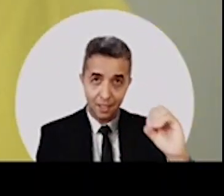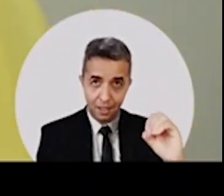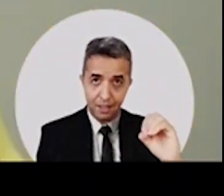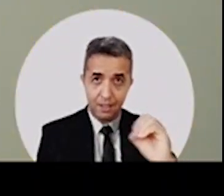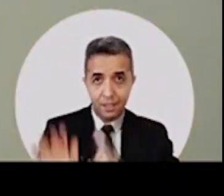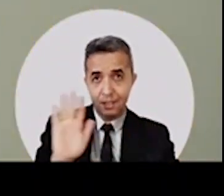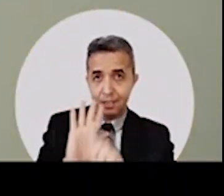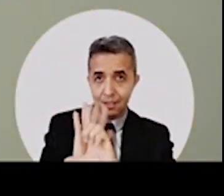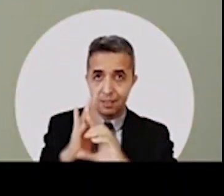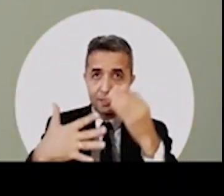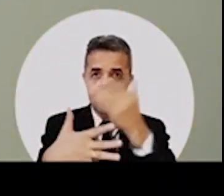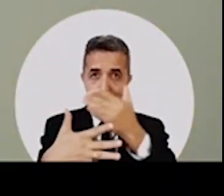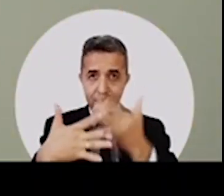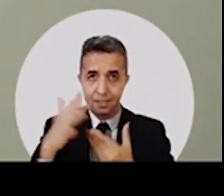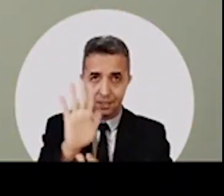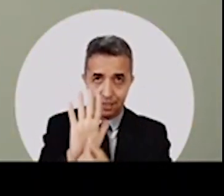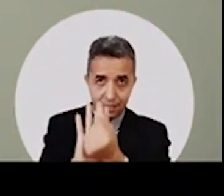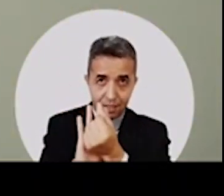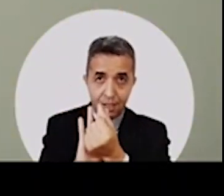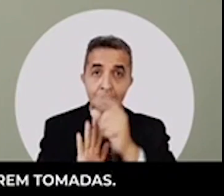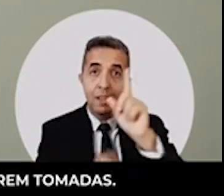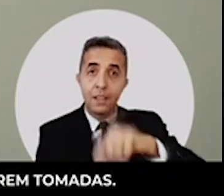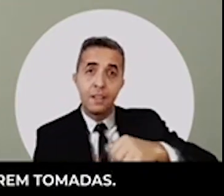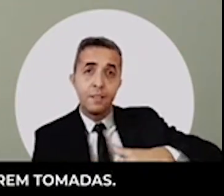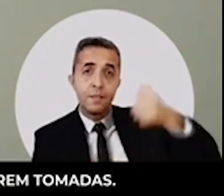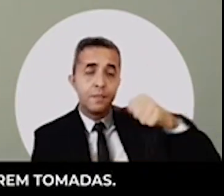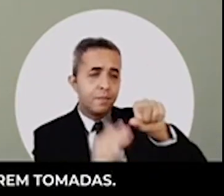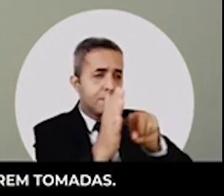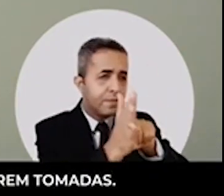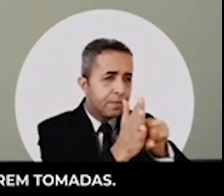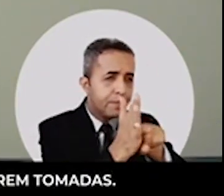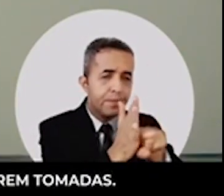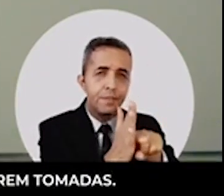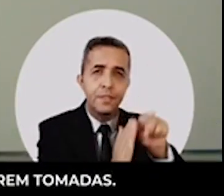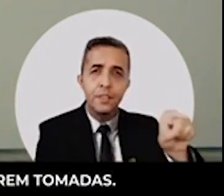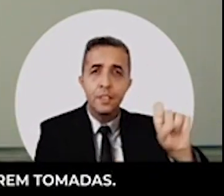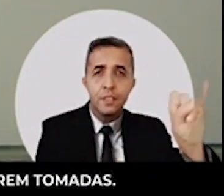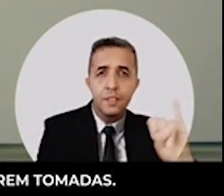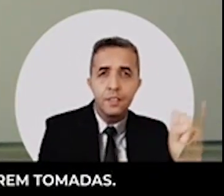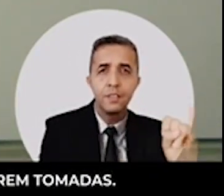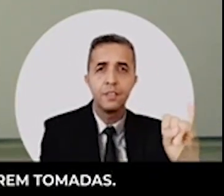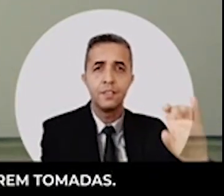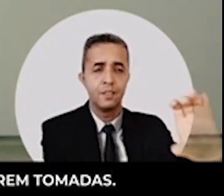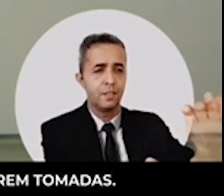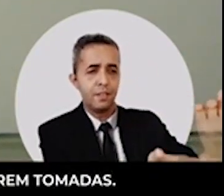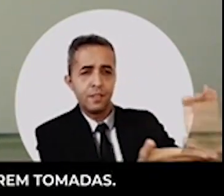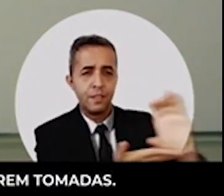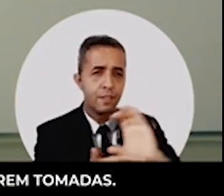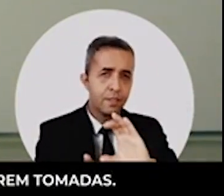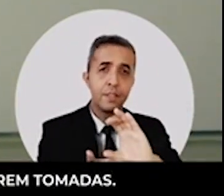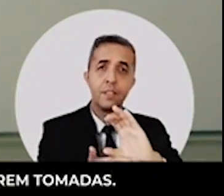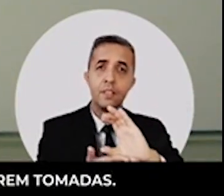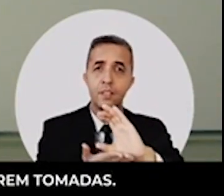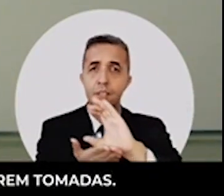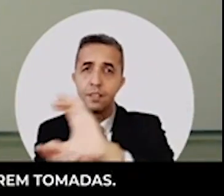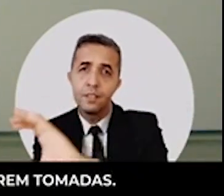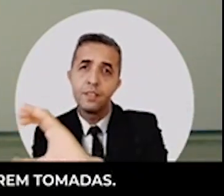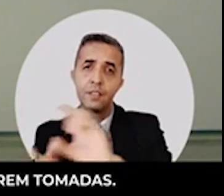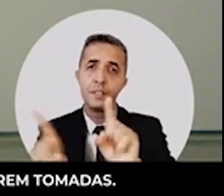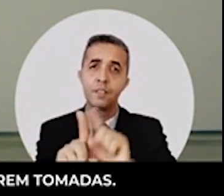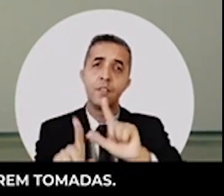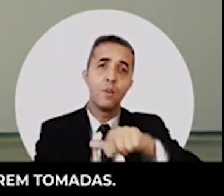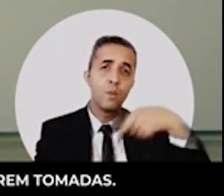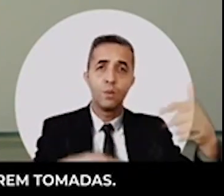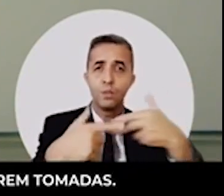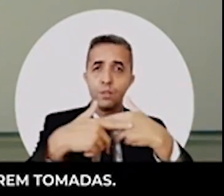Você sabe o que é a Lei de Diretrizes Orçamentárias? É a primeira previsão de despesas e receitas obrigatórias, incluindo